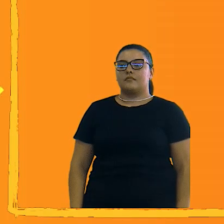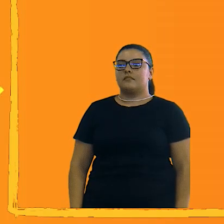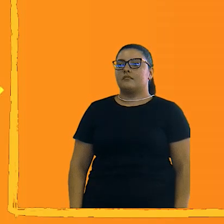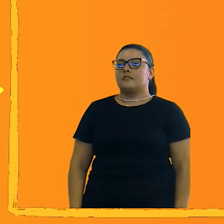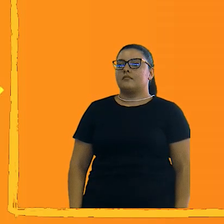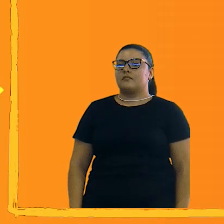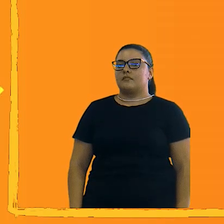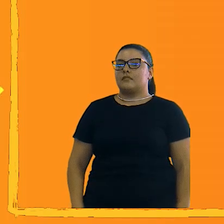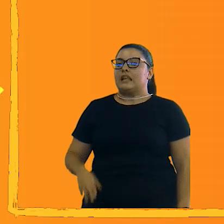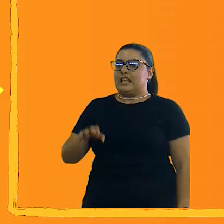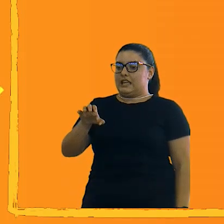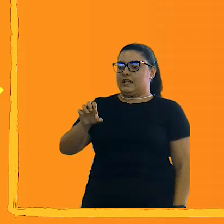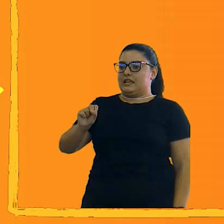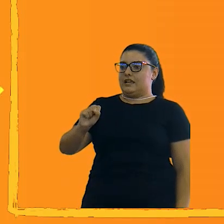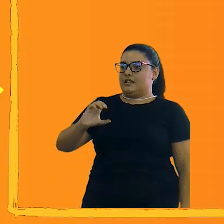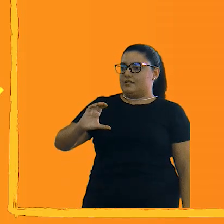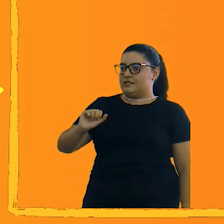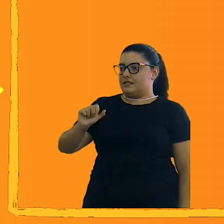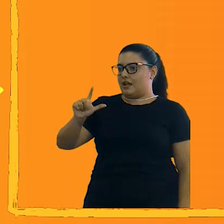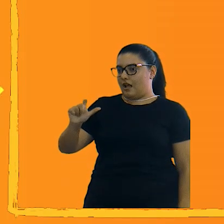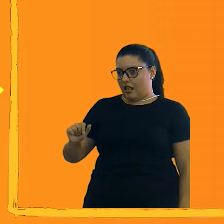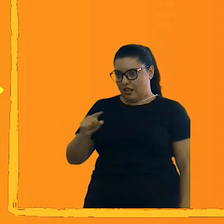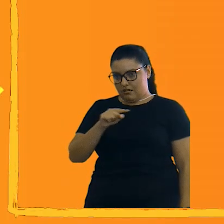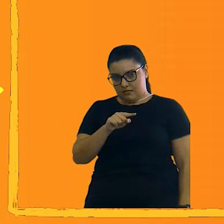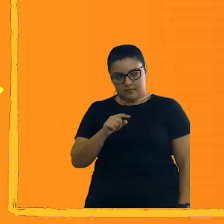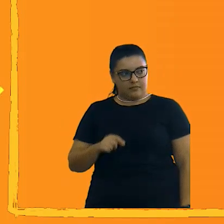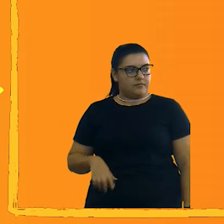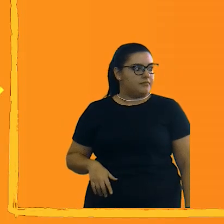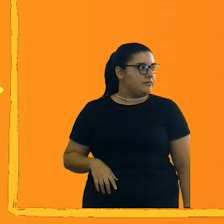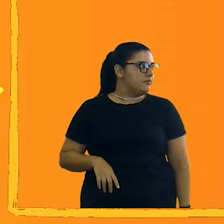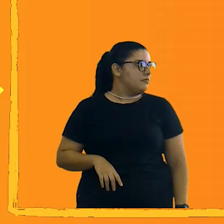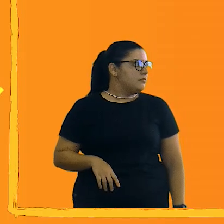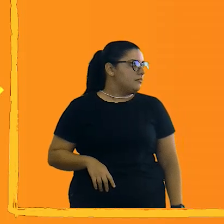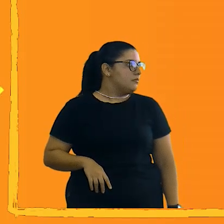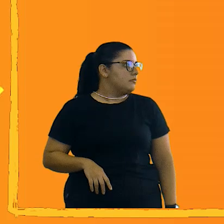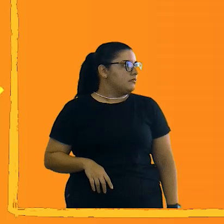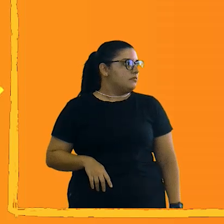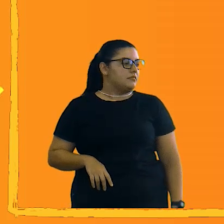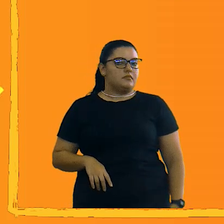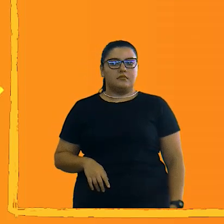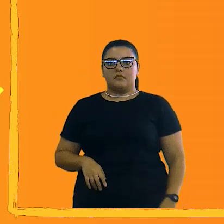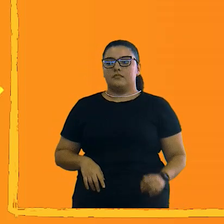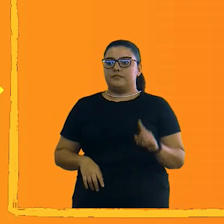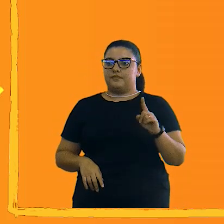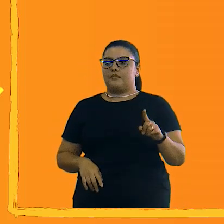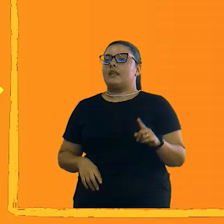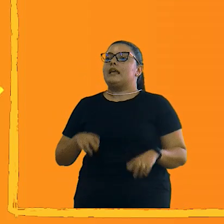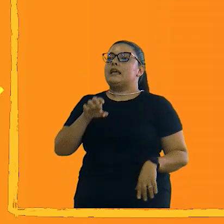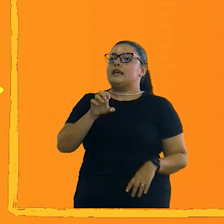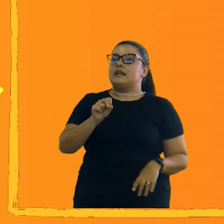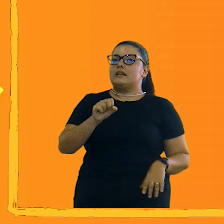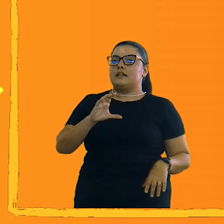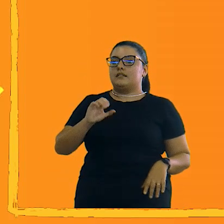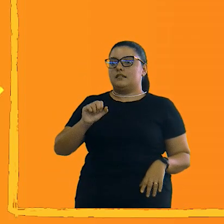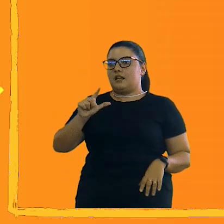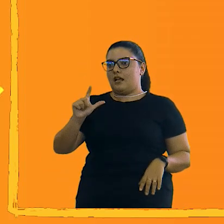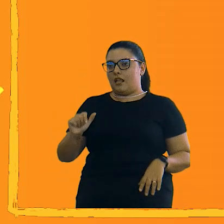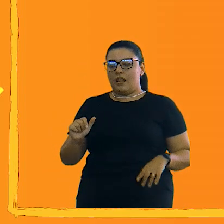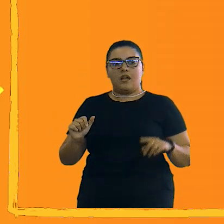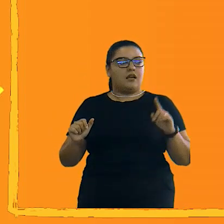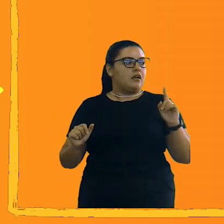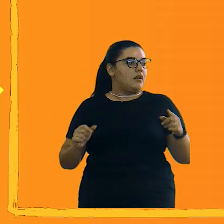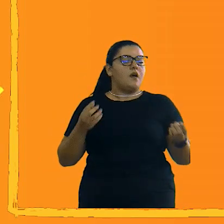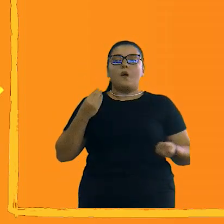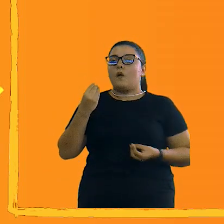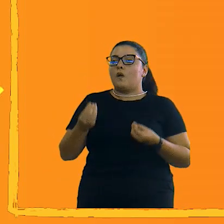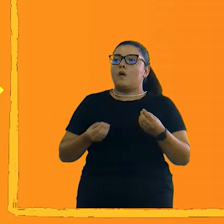fala x x né então gente a escala a escala pessoal